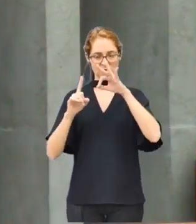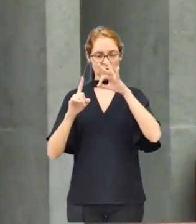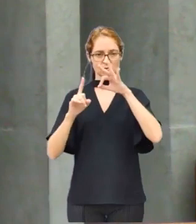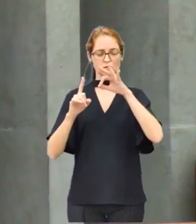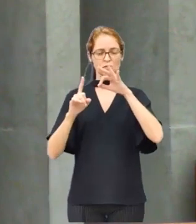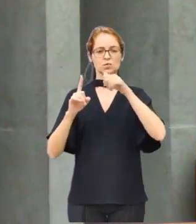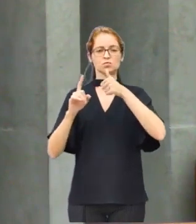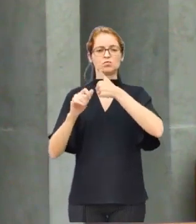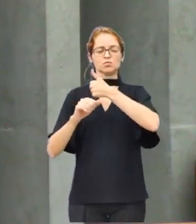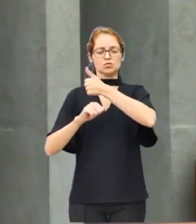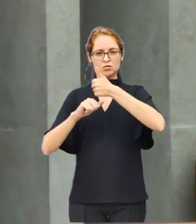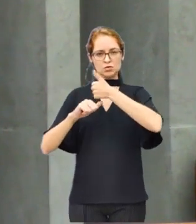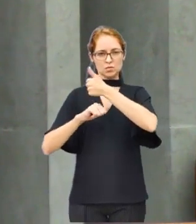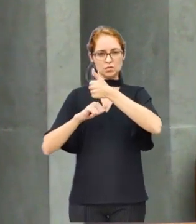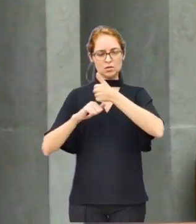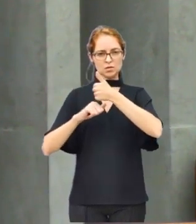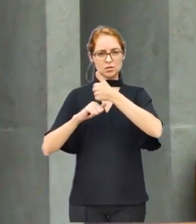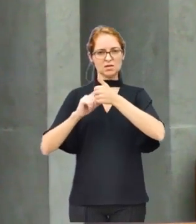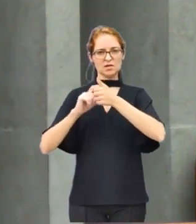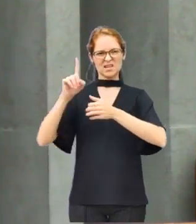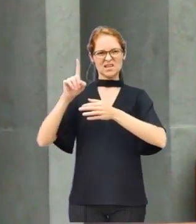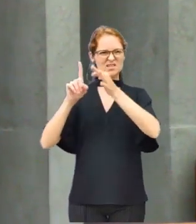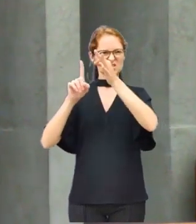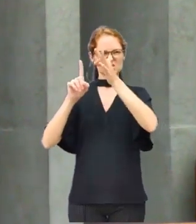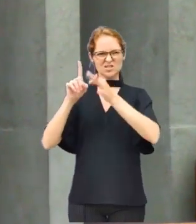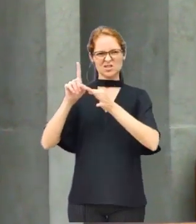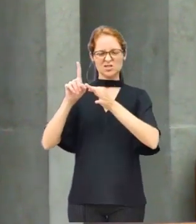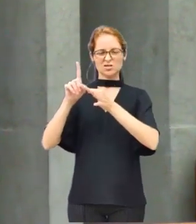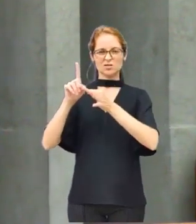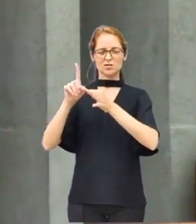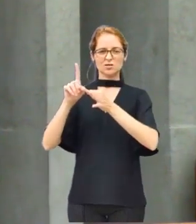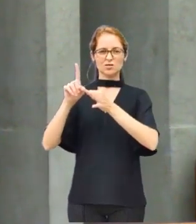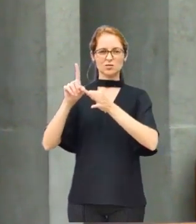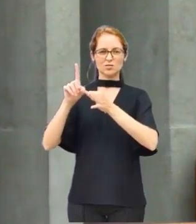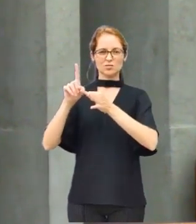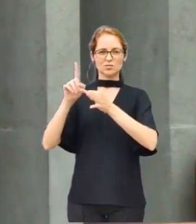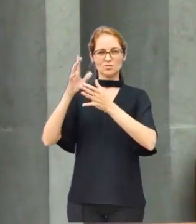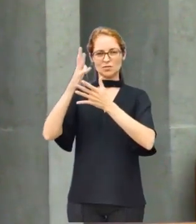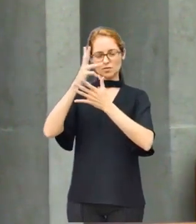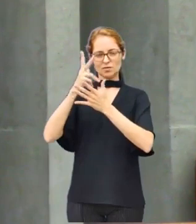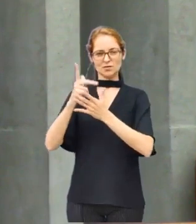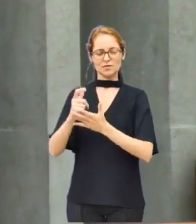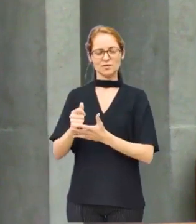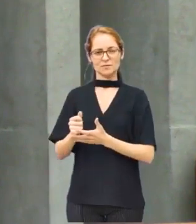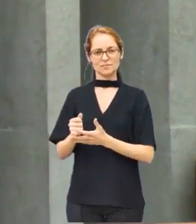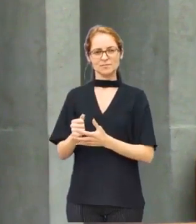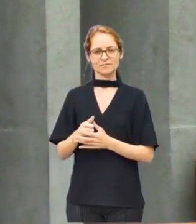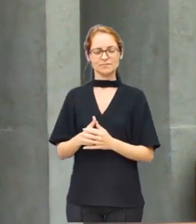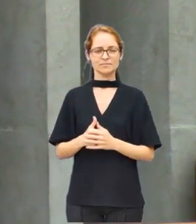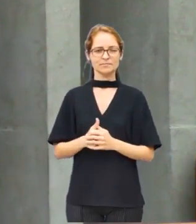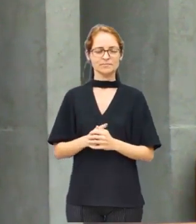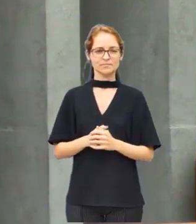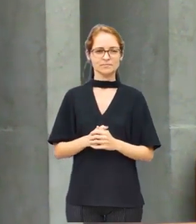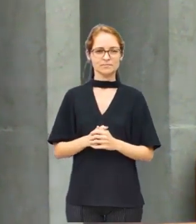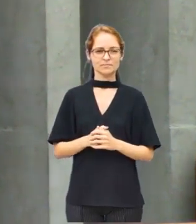soberano, Ele é um Deus que é digno de ser honrado e de ser adorado. Olha